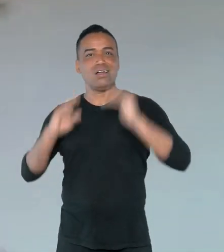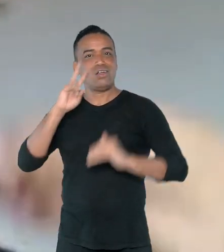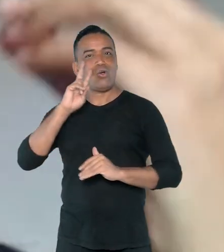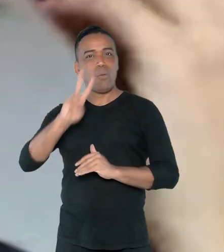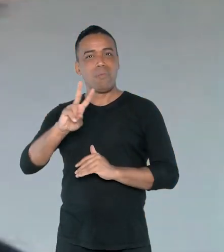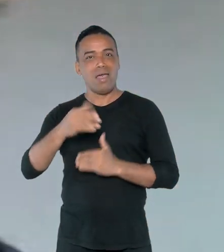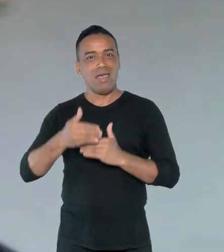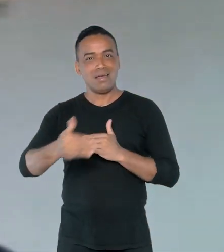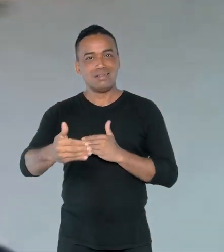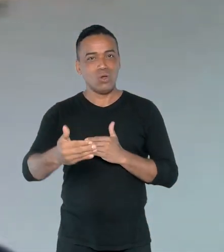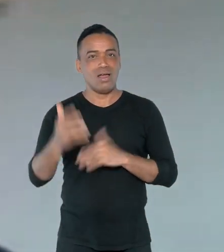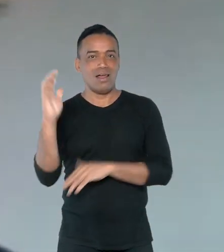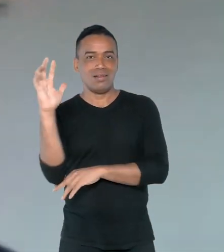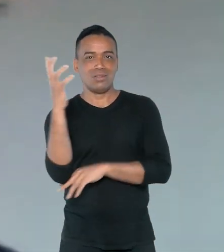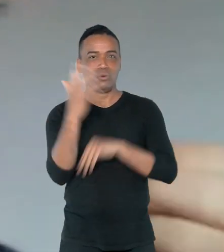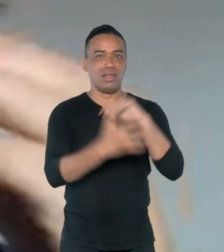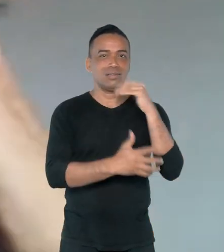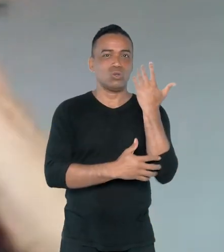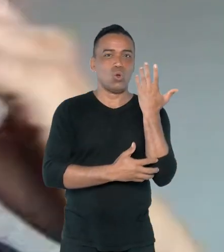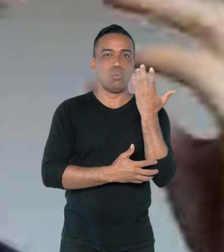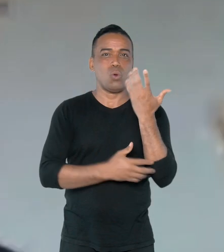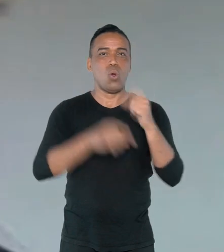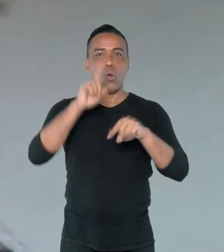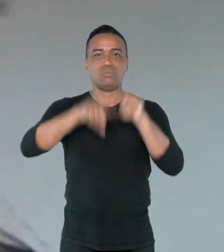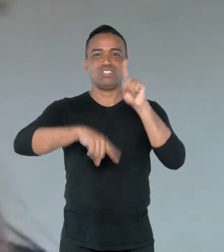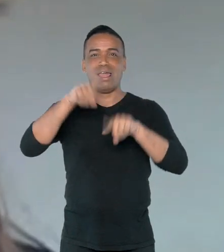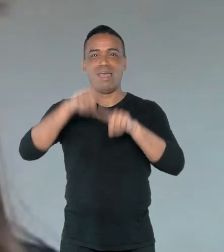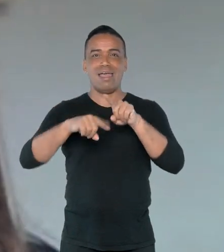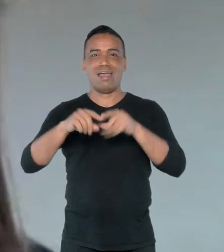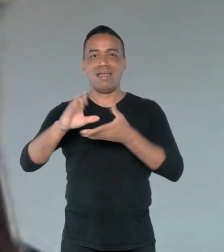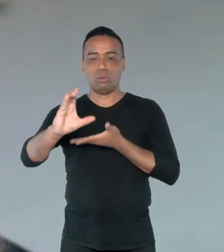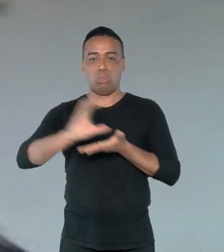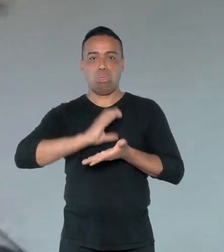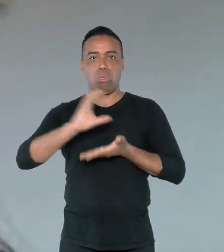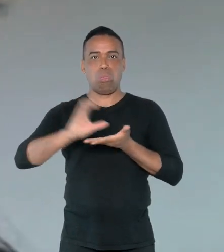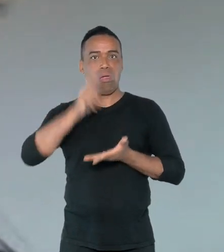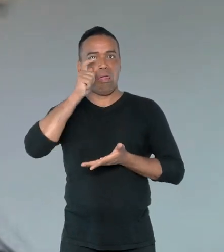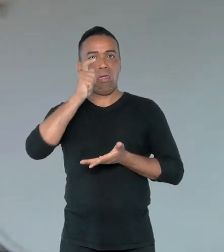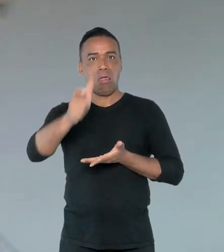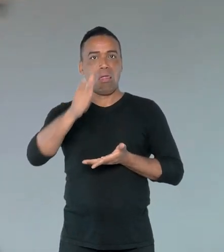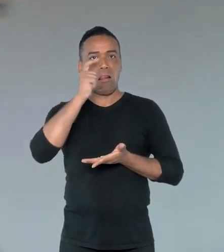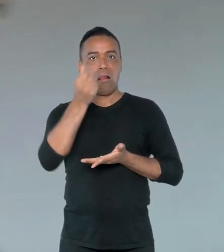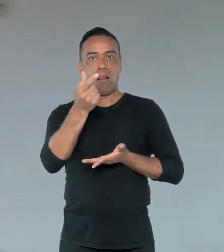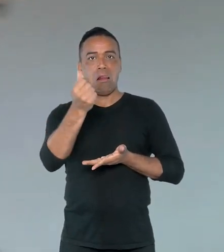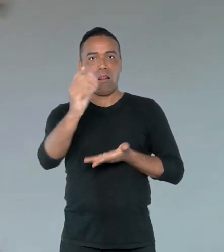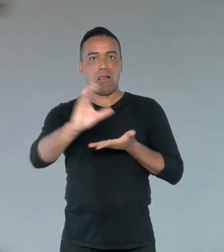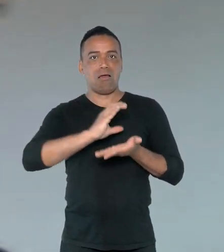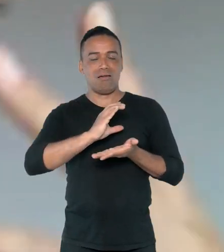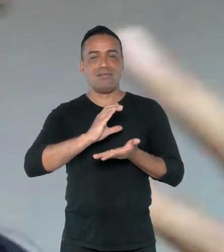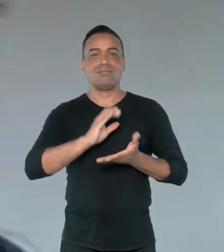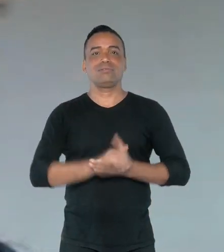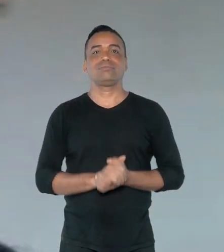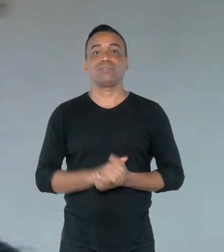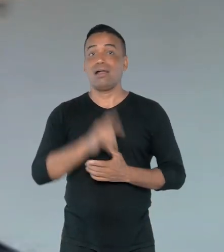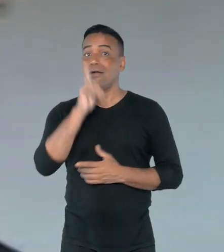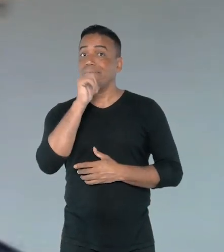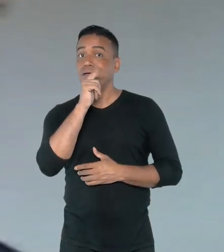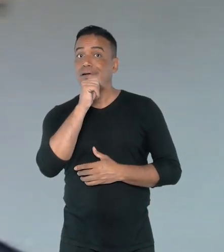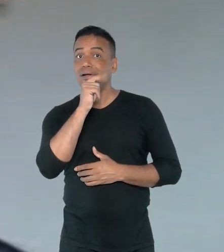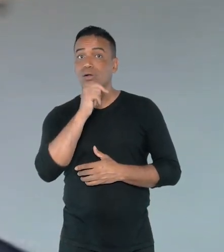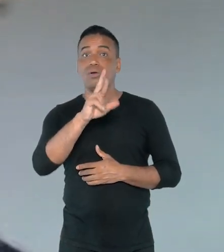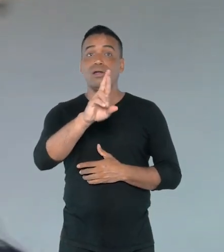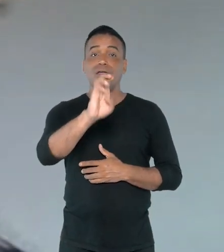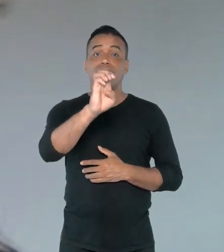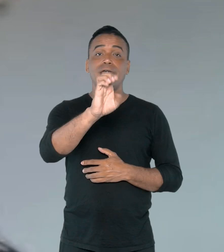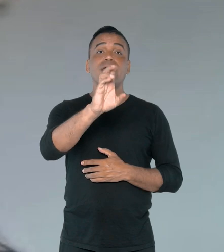natureza enquanto um recurso, né? Então, as pessoas até falam os recursos naturais. A água como um recurso